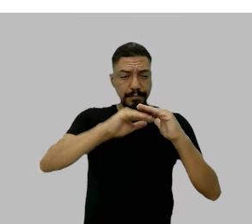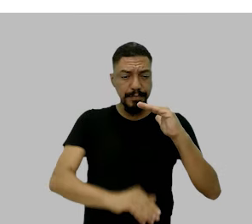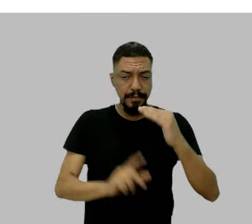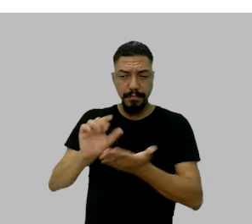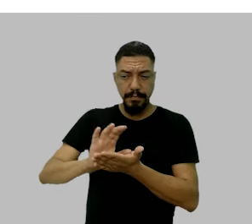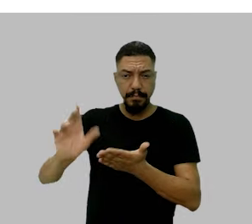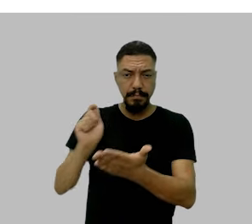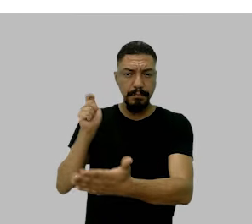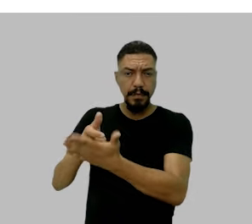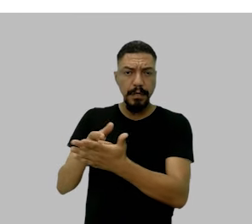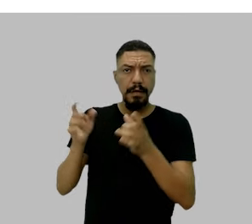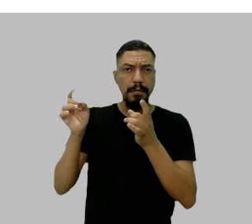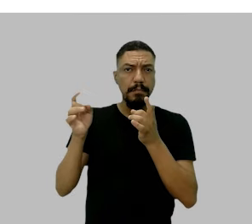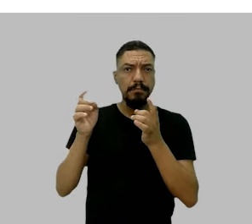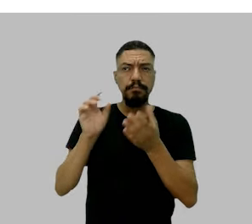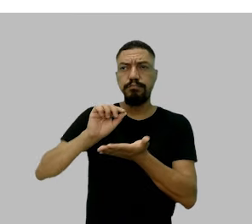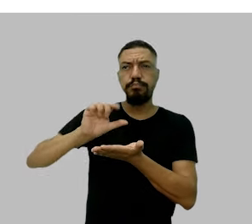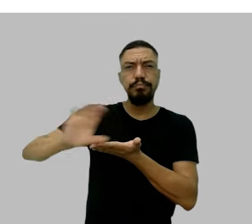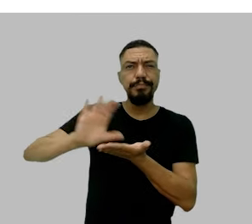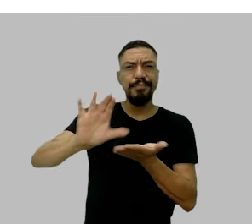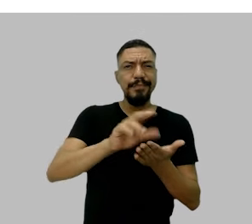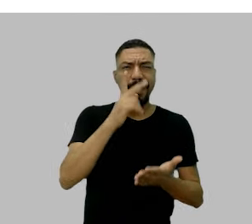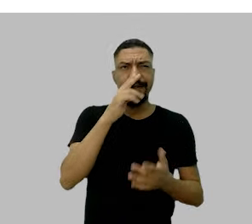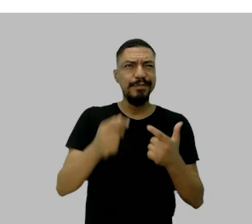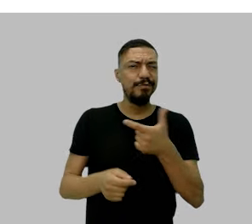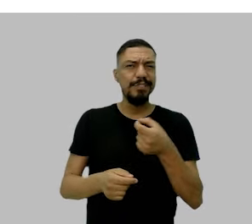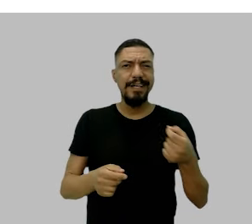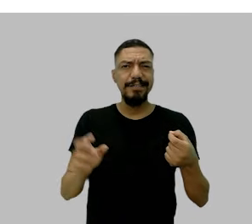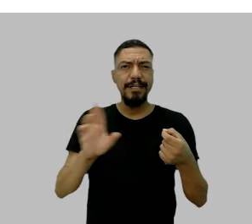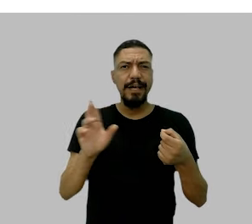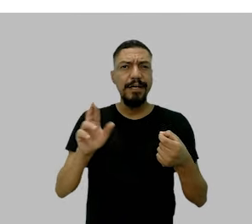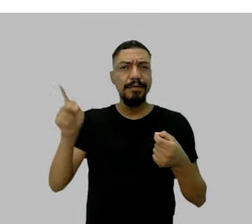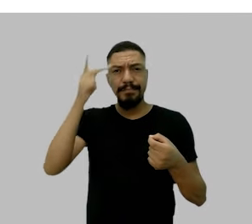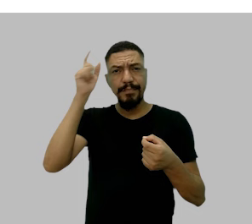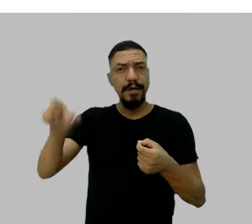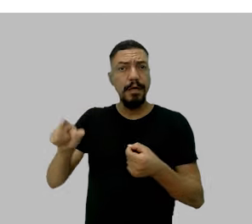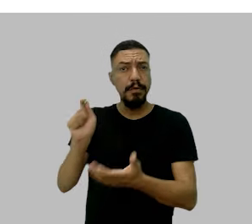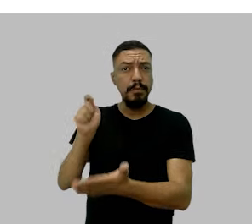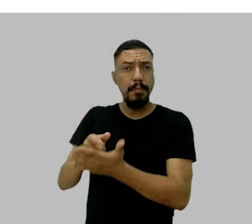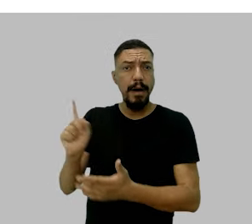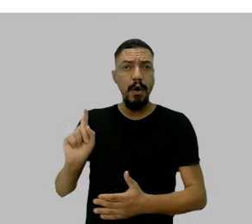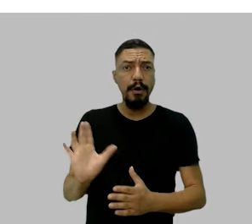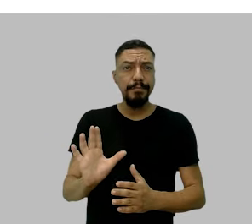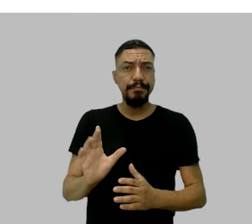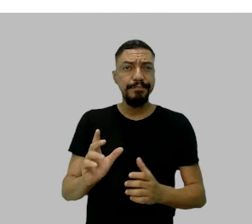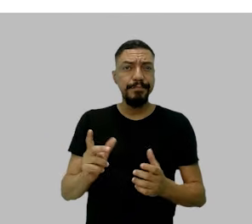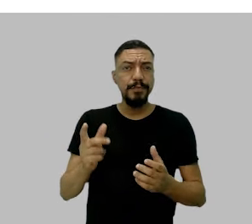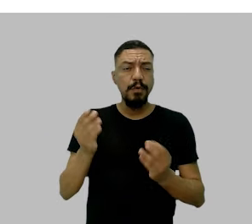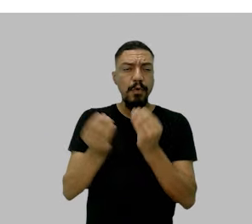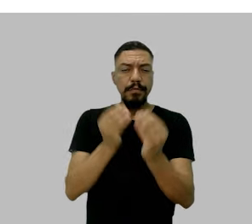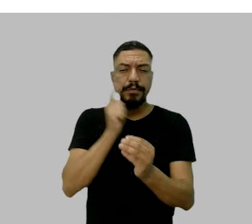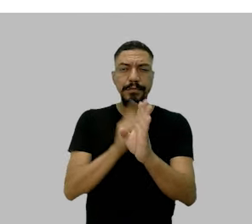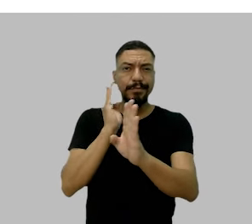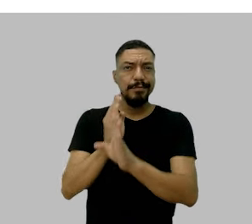mundo, acho que era R$200, né? E a pessoa não foi paga. Onde que a gente descobriu que a pessoa não